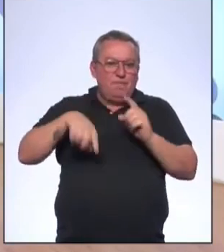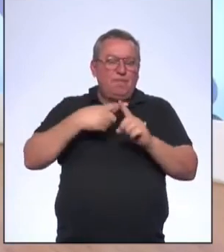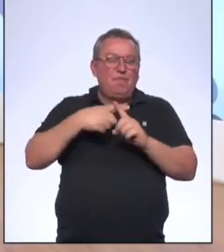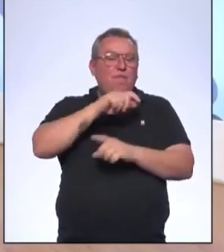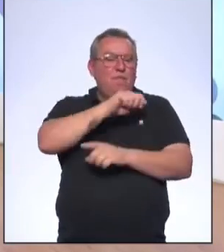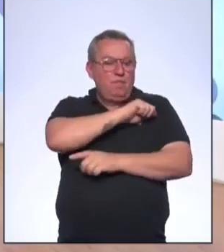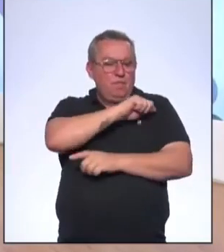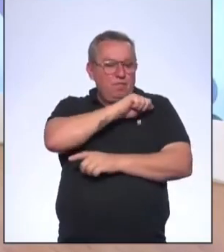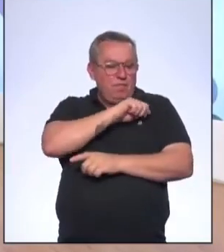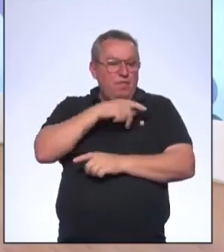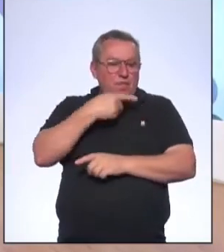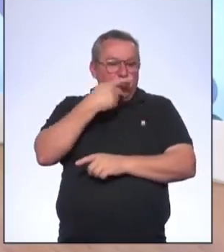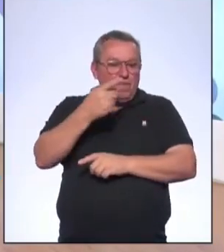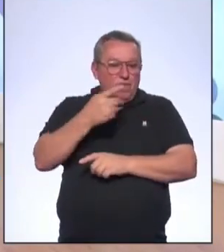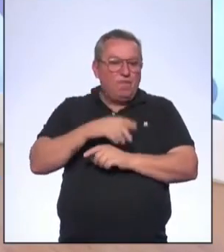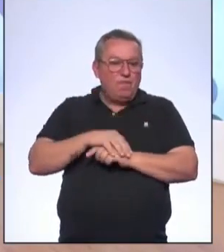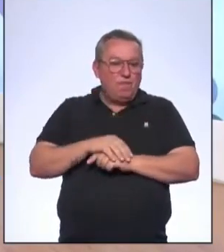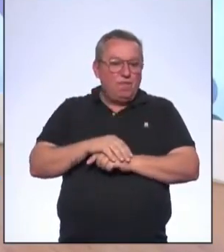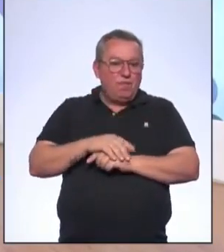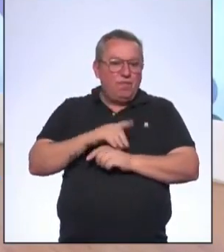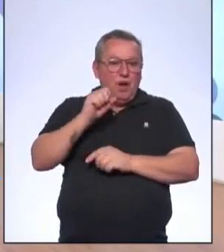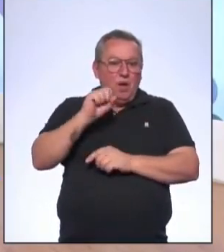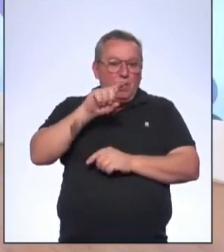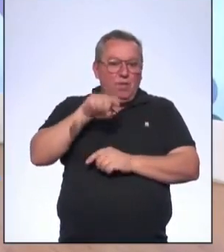que disseram o